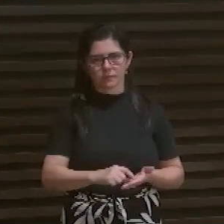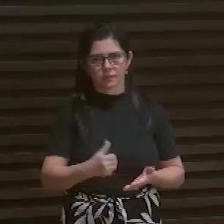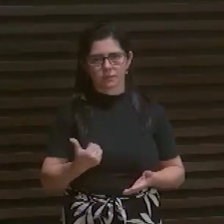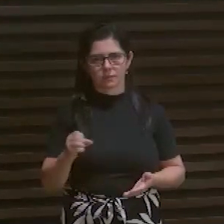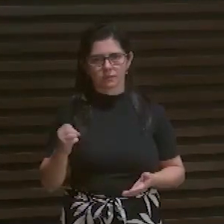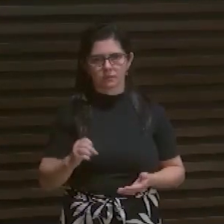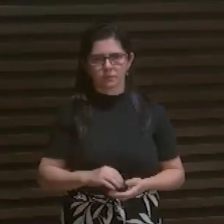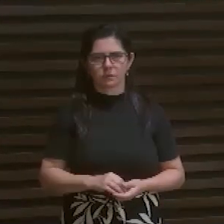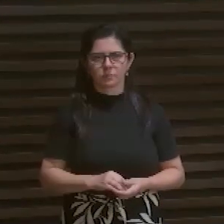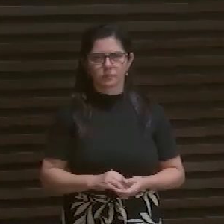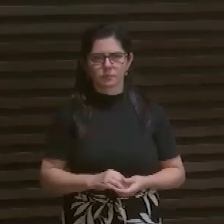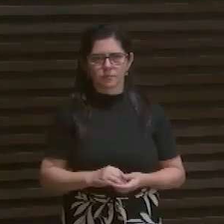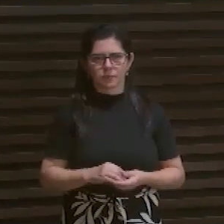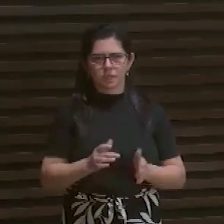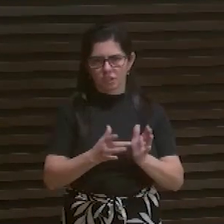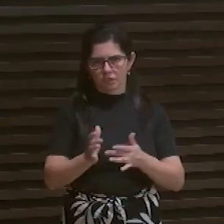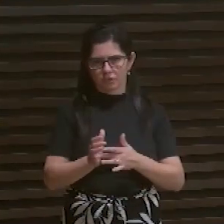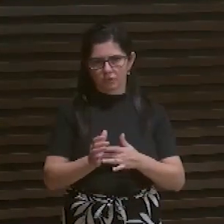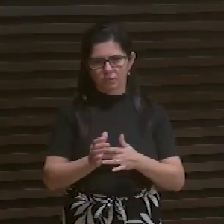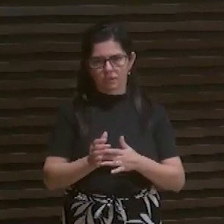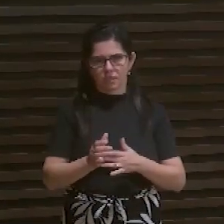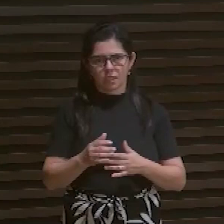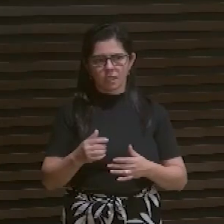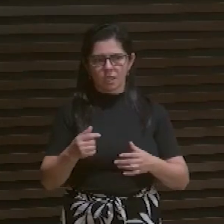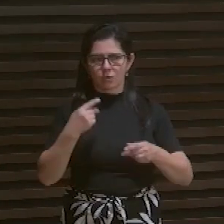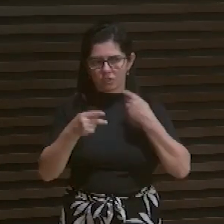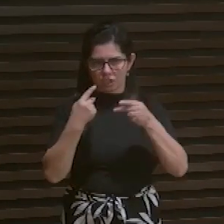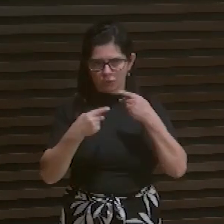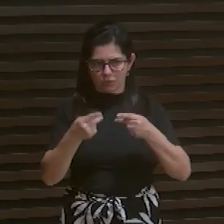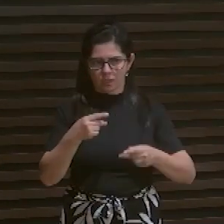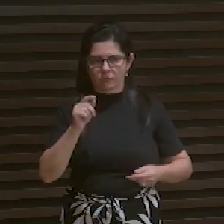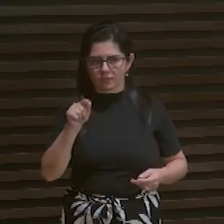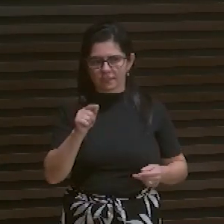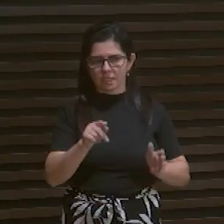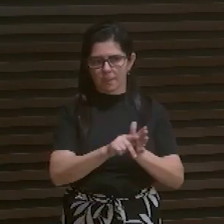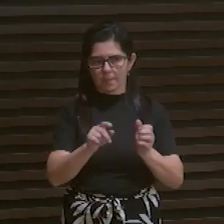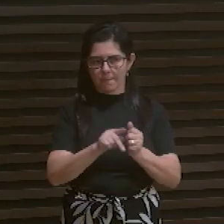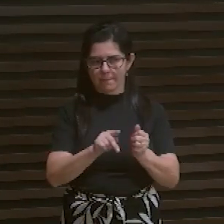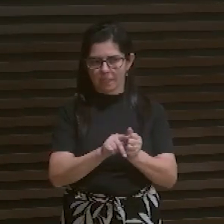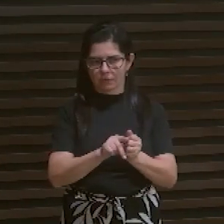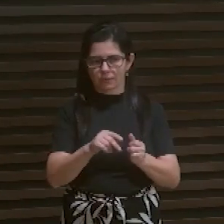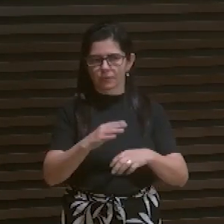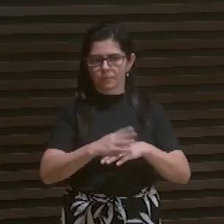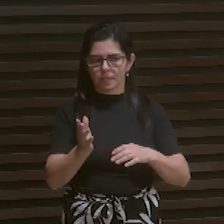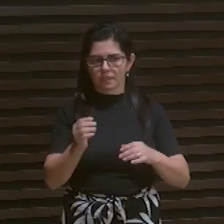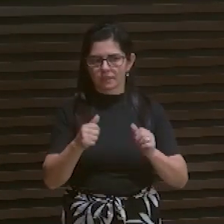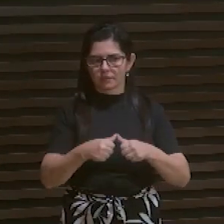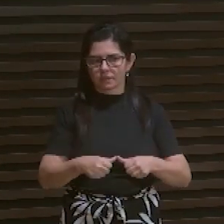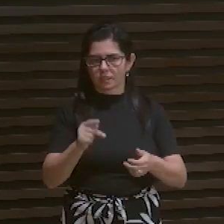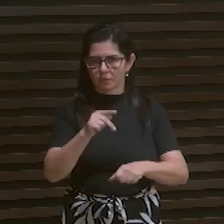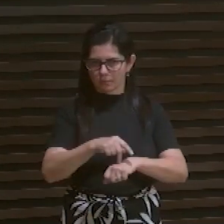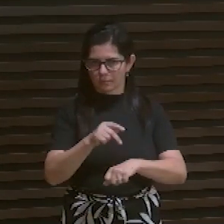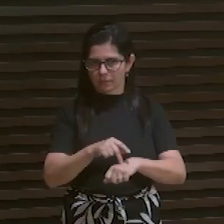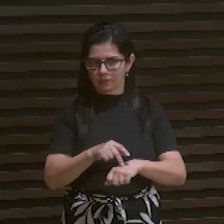Jesus falando: "E eu digo que você é Pedro, e sobre esta pedra edificarei a minha igreja, e as portas do Hades